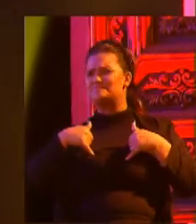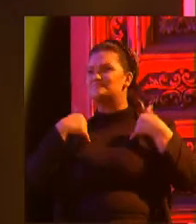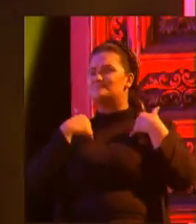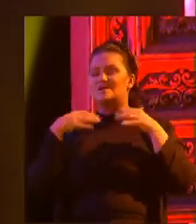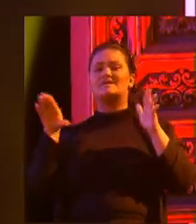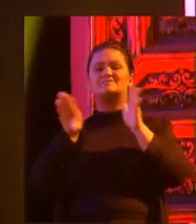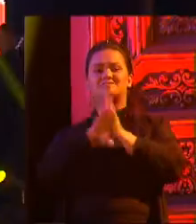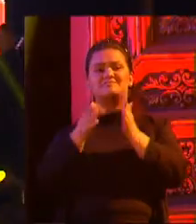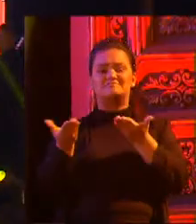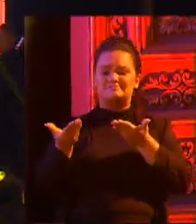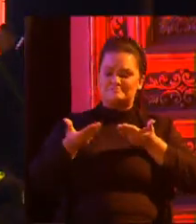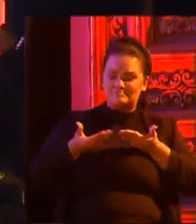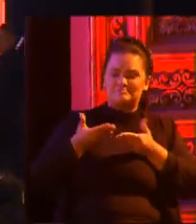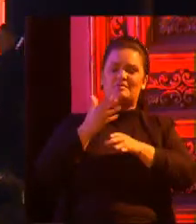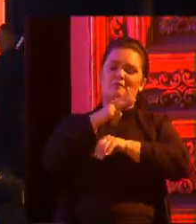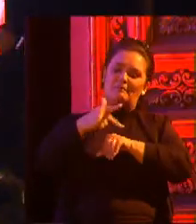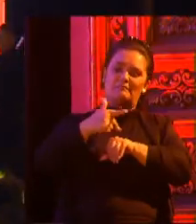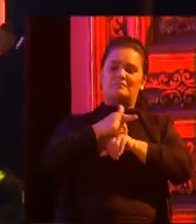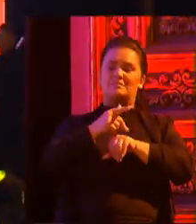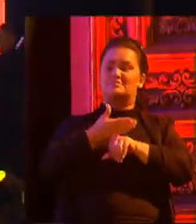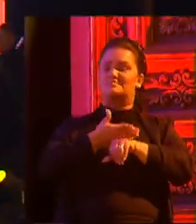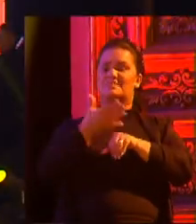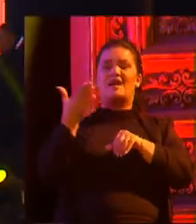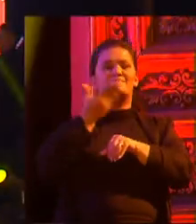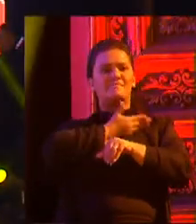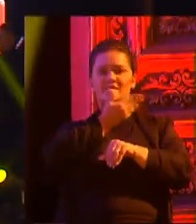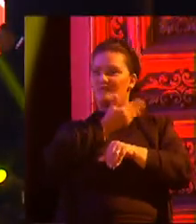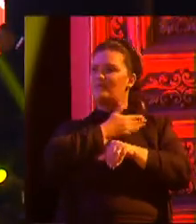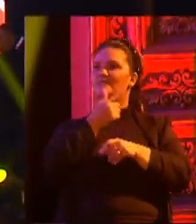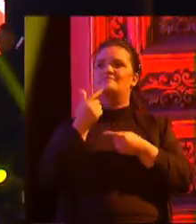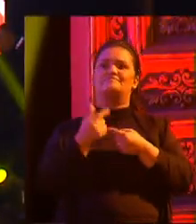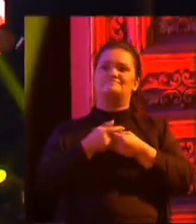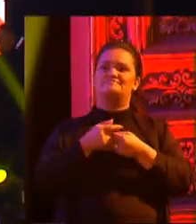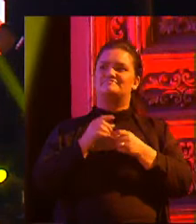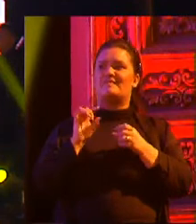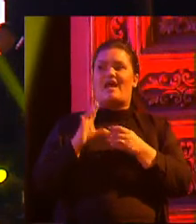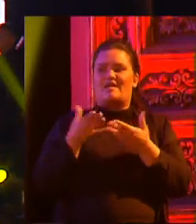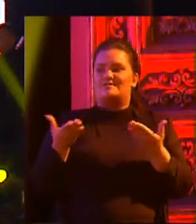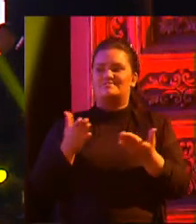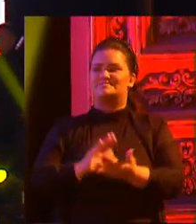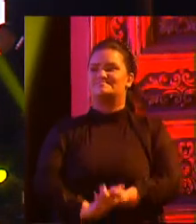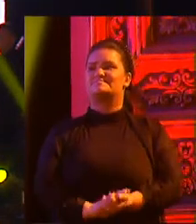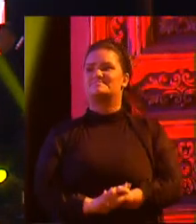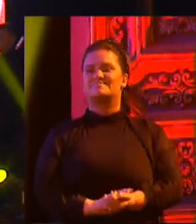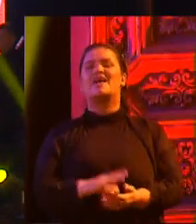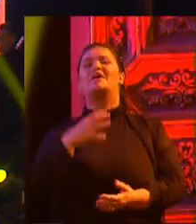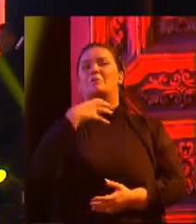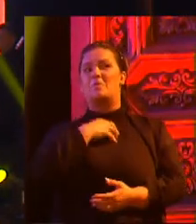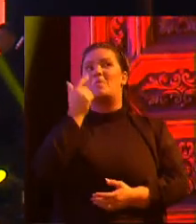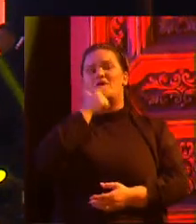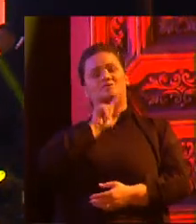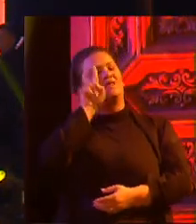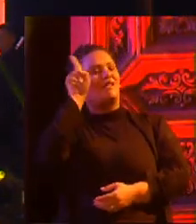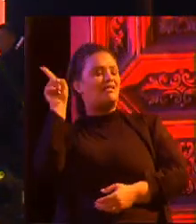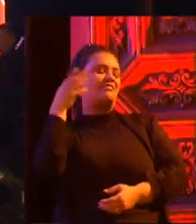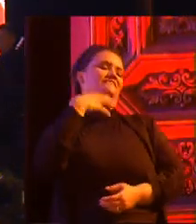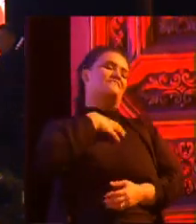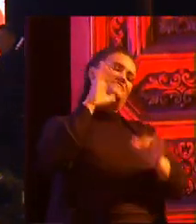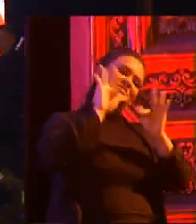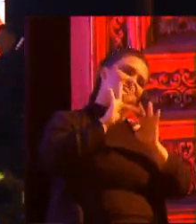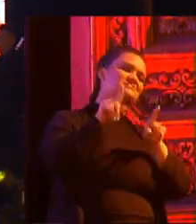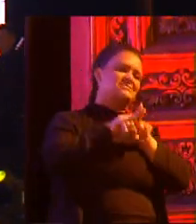aqui, que é uma querida, uma amiga. E é isso, gente, é isso. Ela deve estar muito feliz, com certeza, porque eu estou por ela